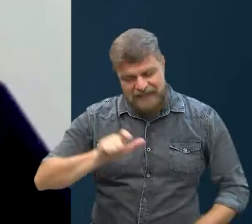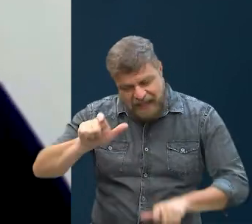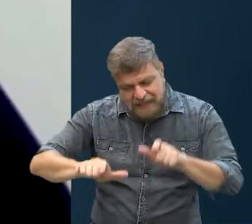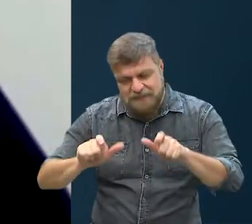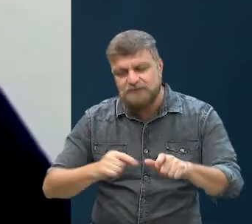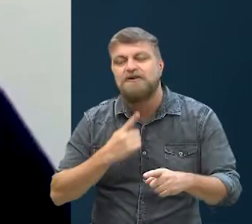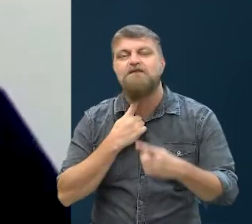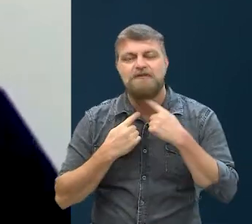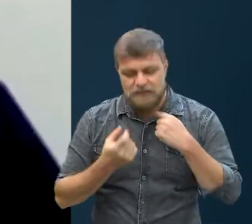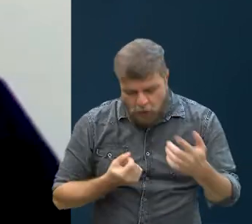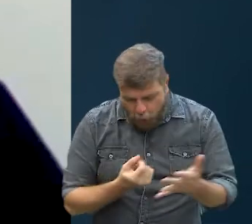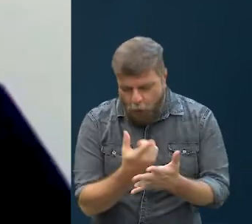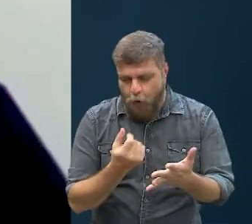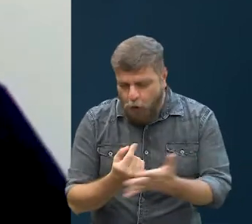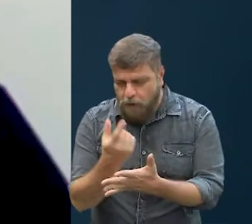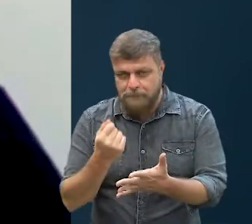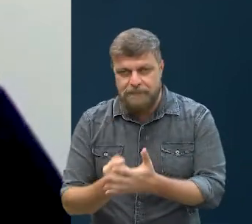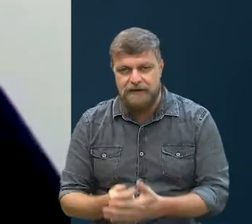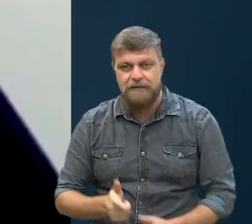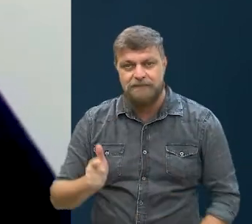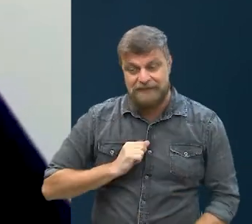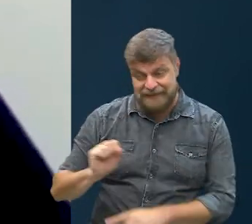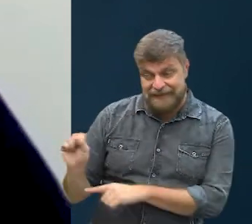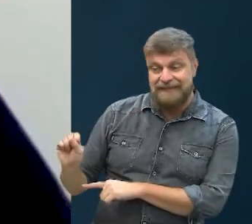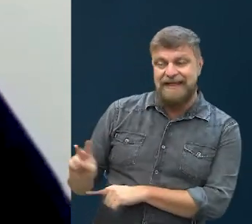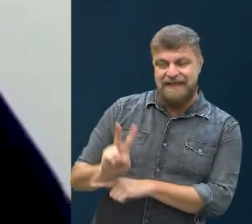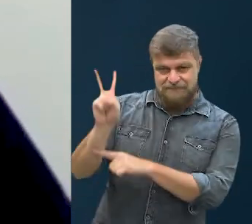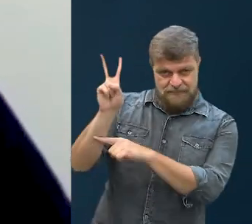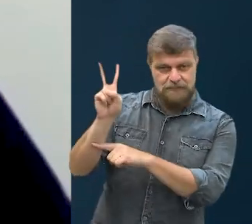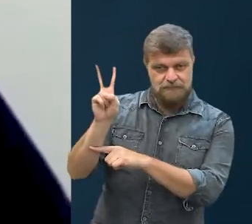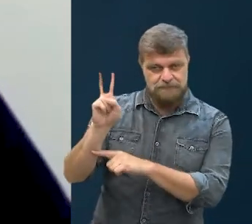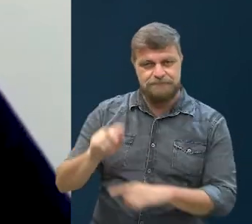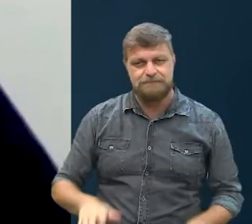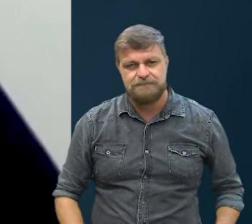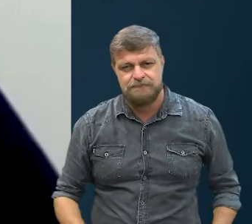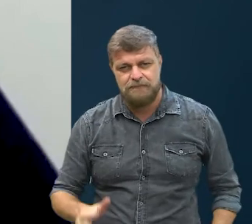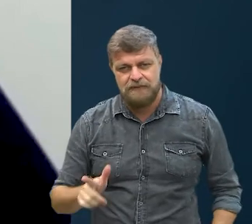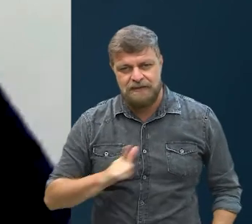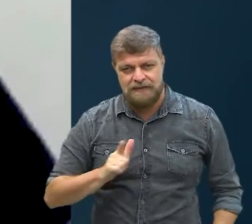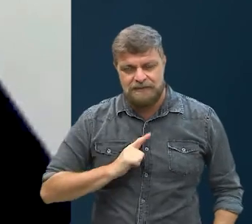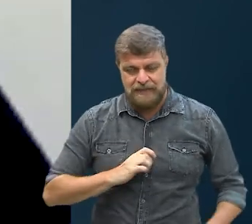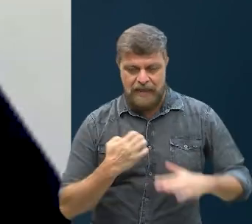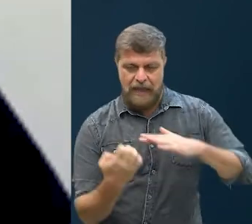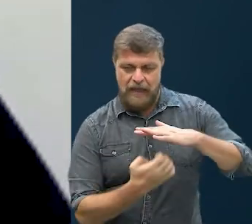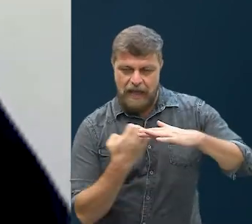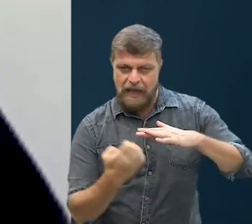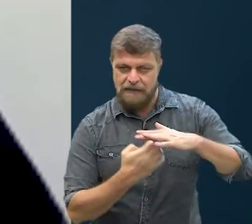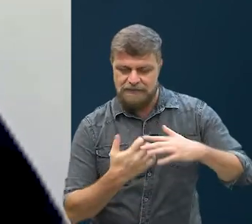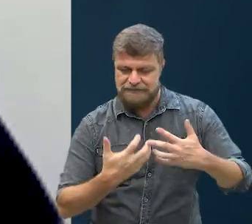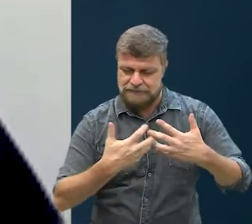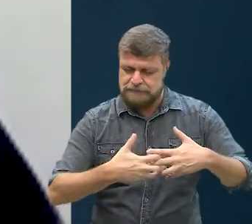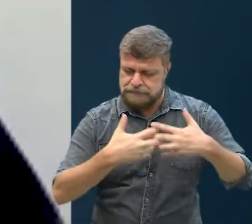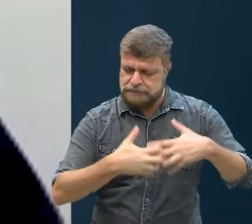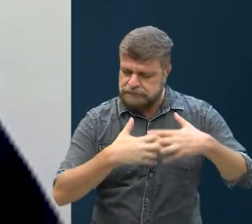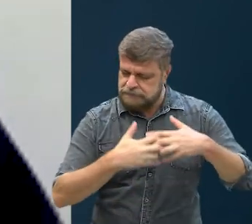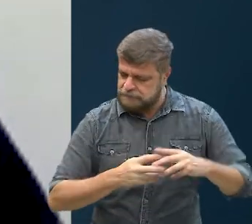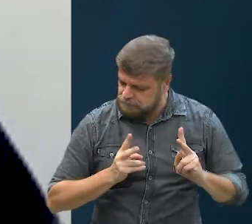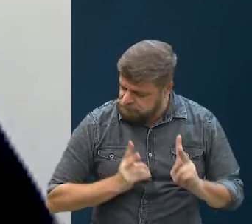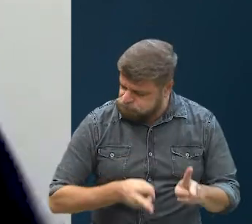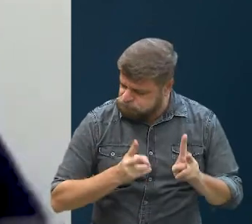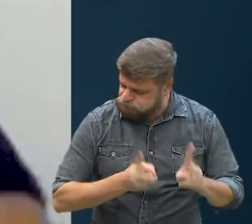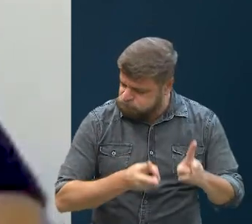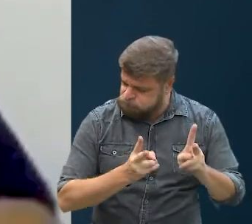seu consumidor. O consumidor tem valorizado essas atividades e essas empresas que têm se sustentado aí no